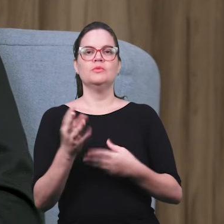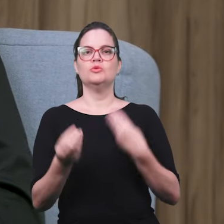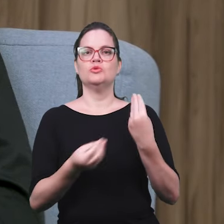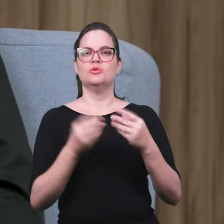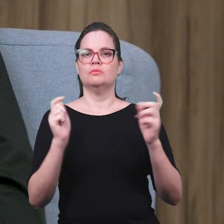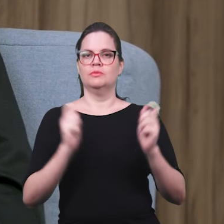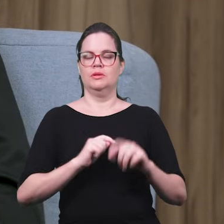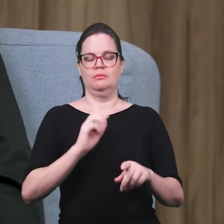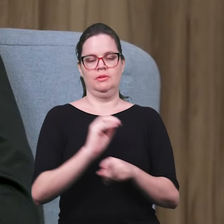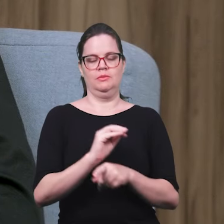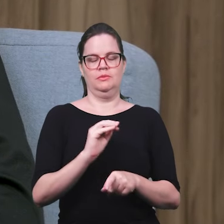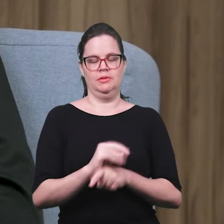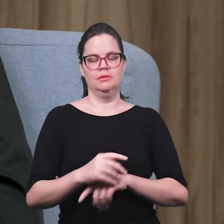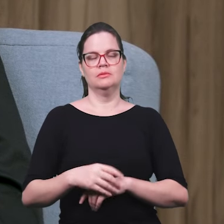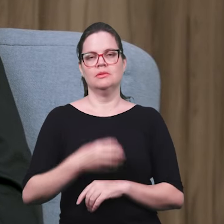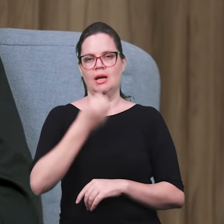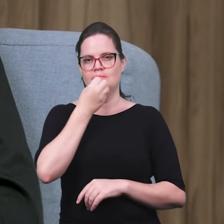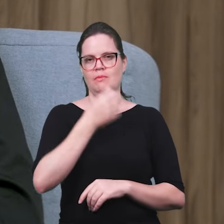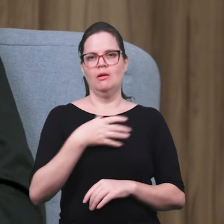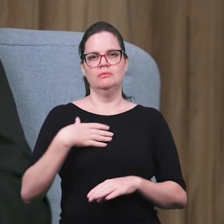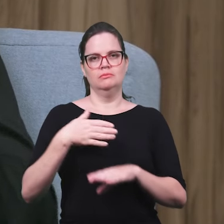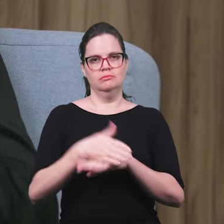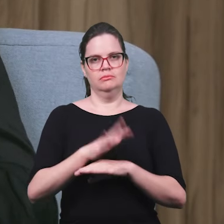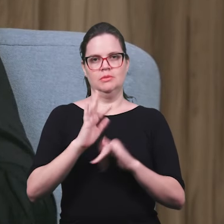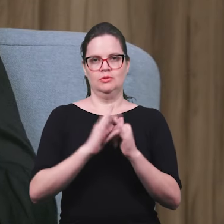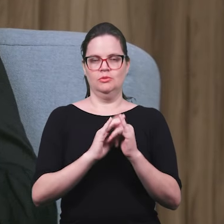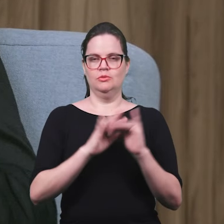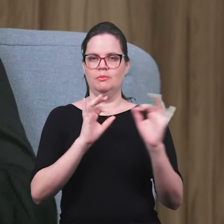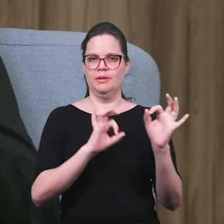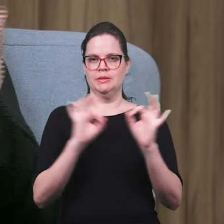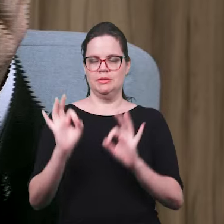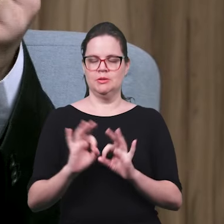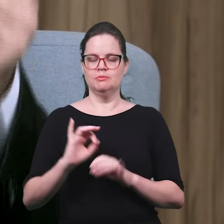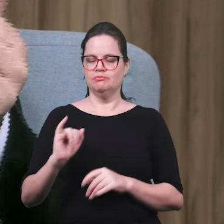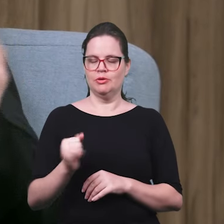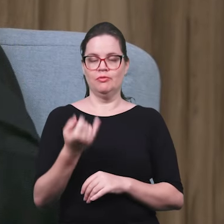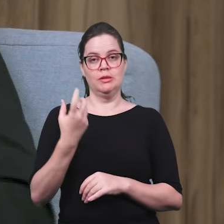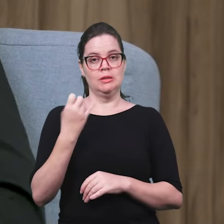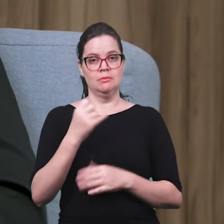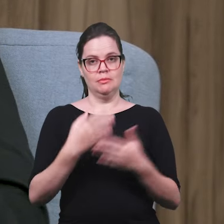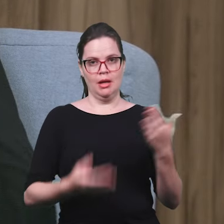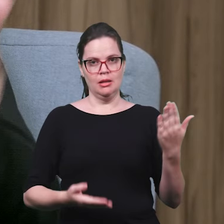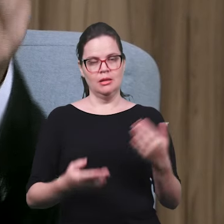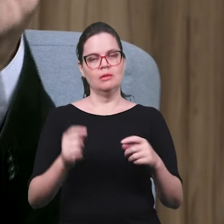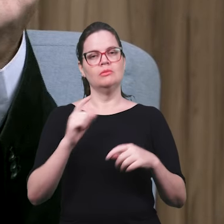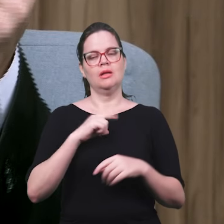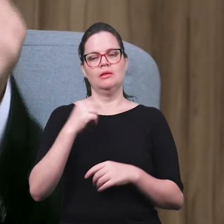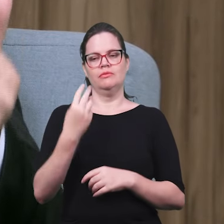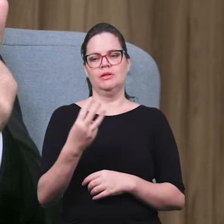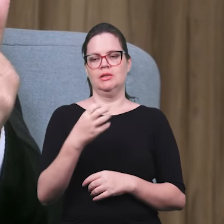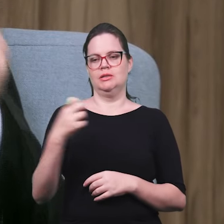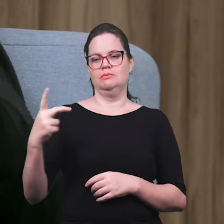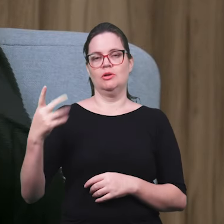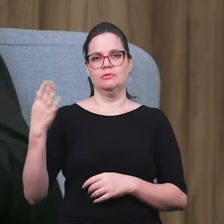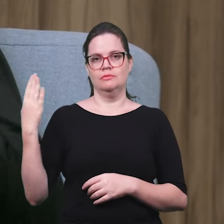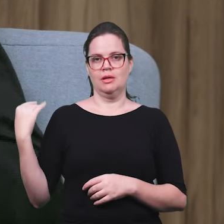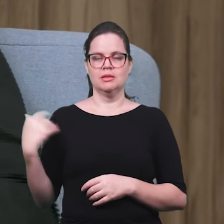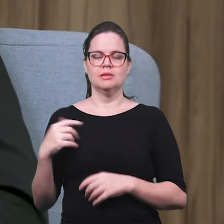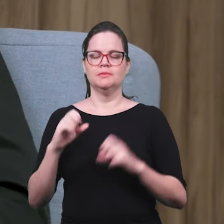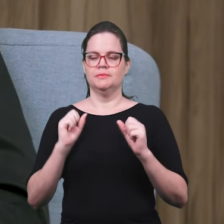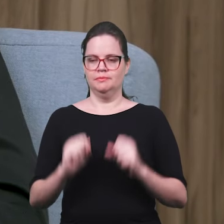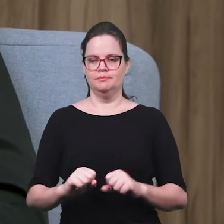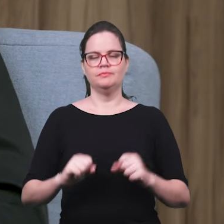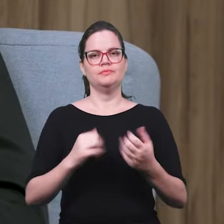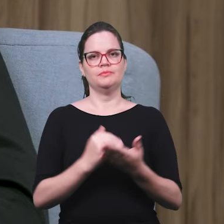de cuidado. Vale a pena recordar e caso ainda não tenha assistido, assiste lá. 3 episódios anteriores